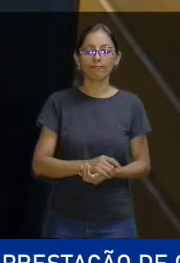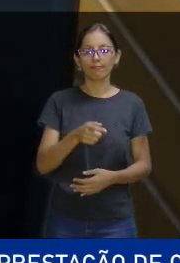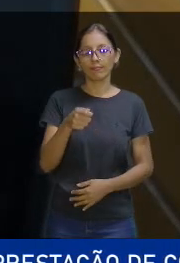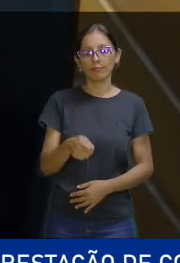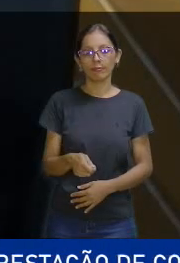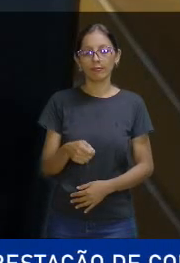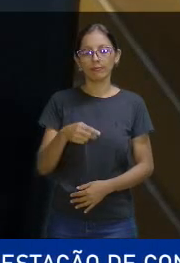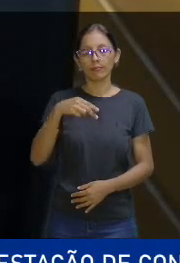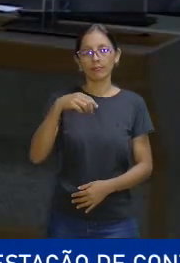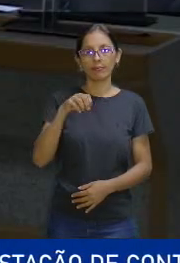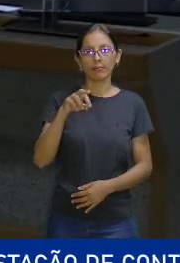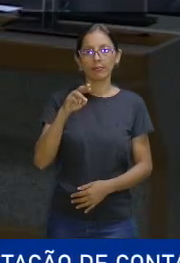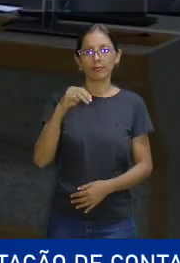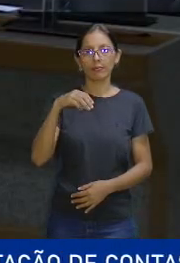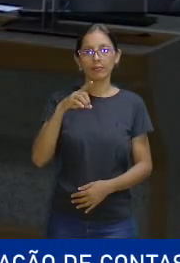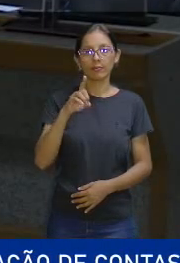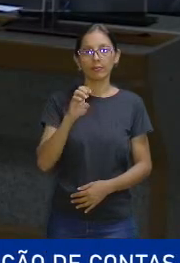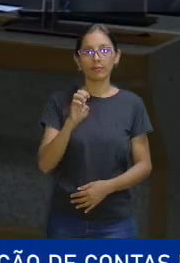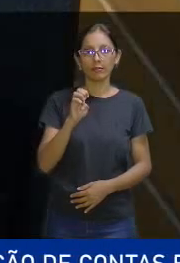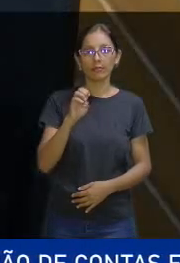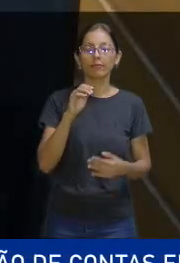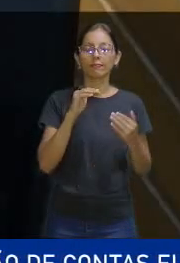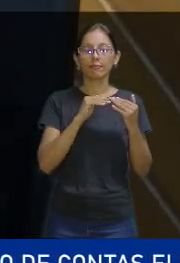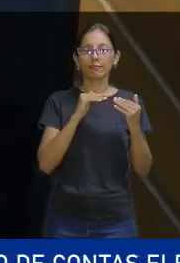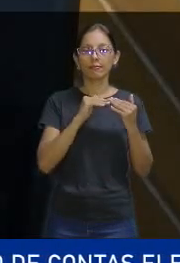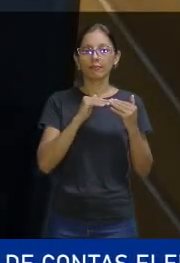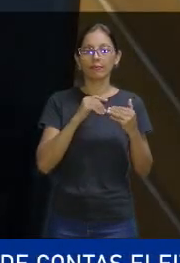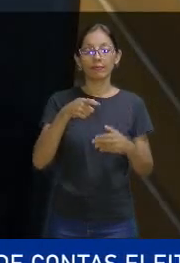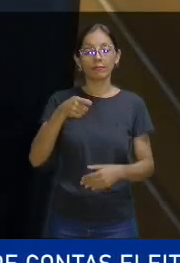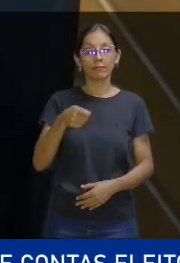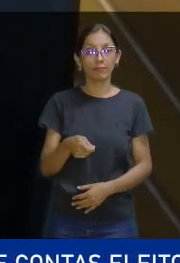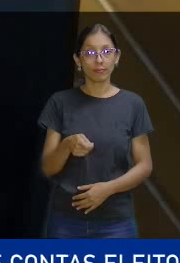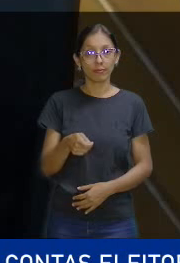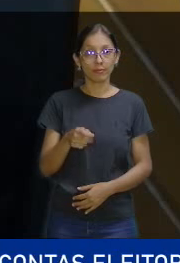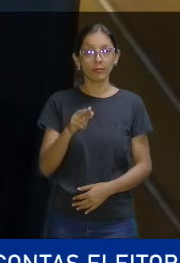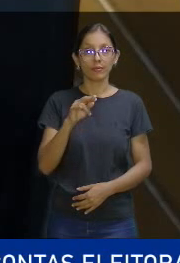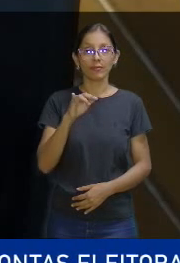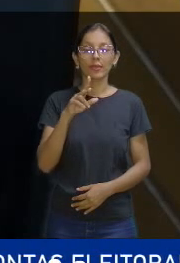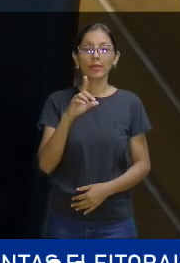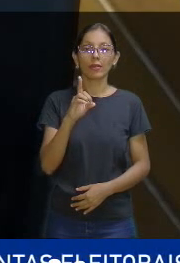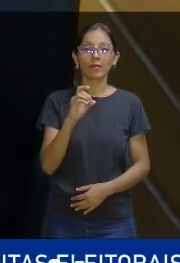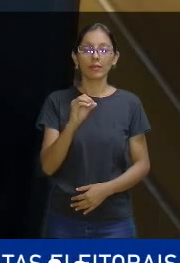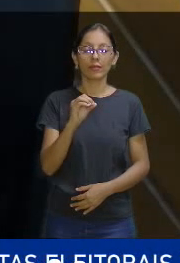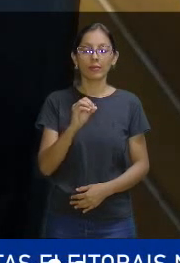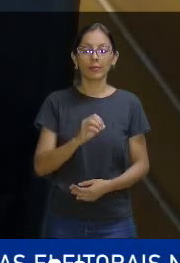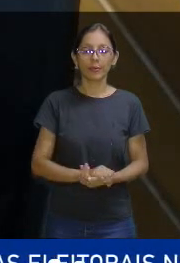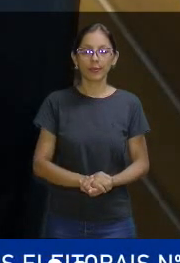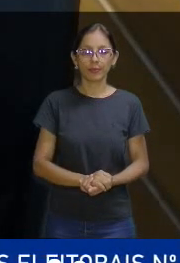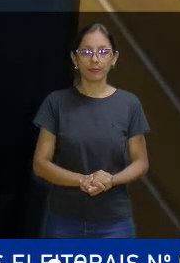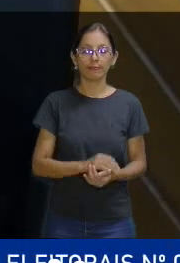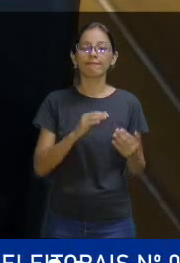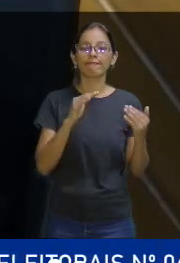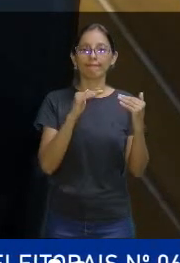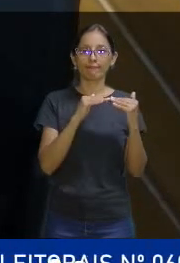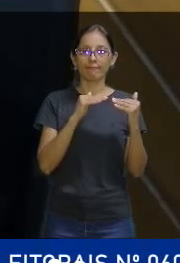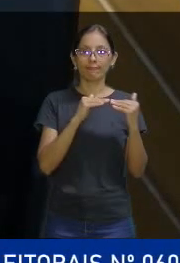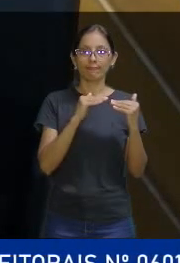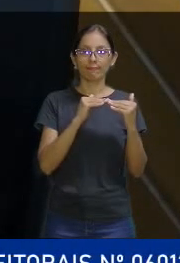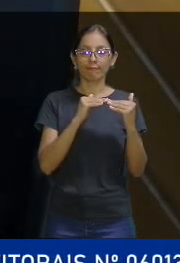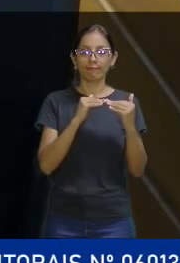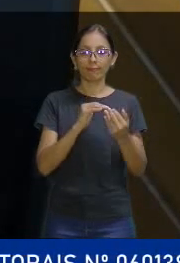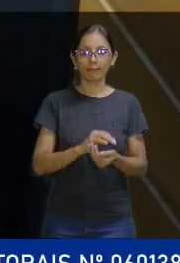Juiz Normando de Souza? Eu também vou acompanhar, senhora presidente. Juiz Rivaldo Valente? Senhora presidente, também acompanha a emenda